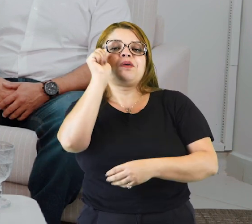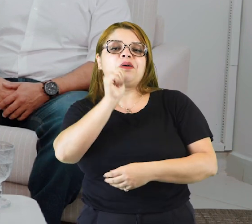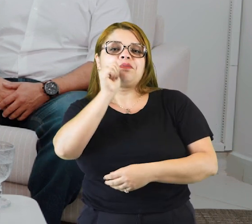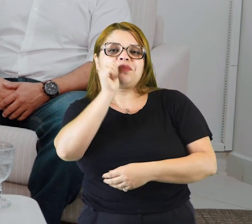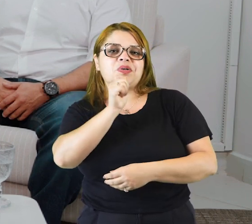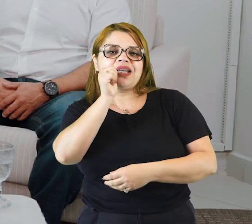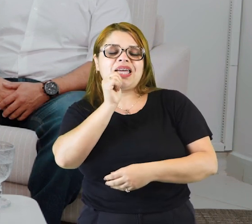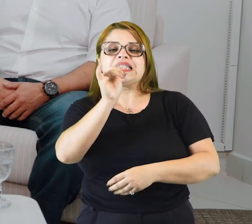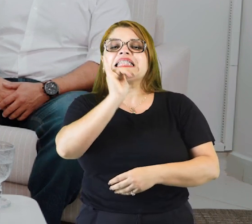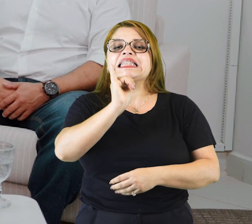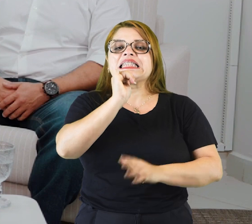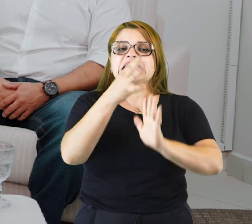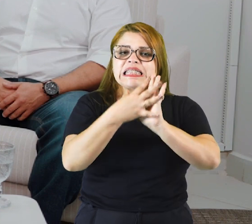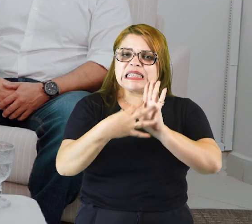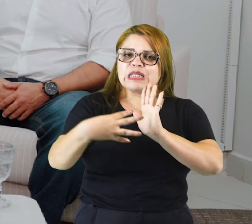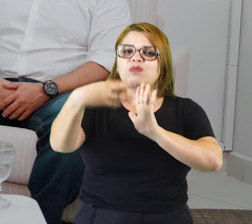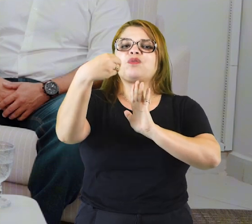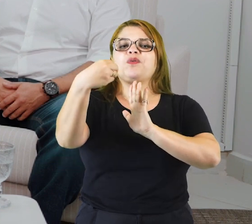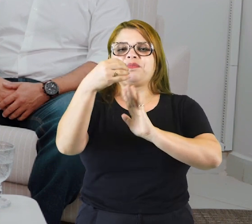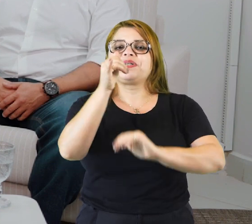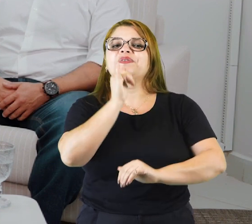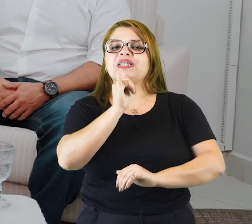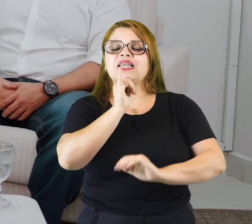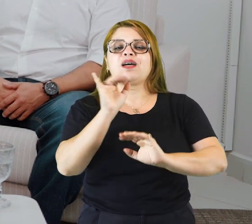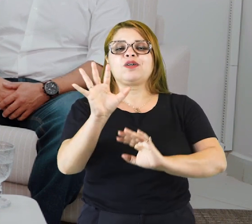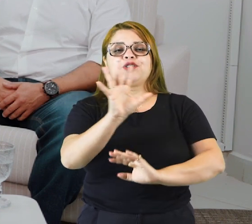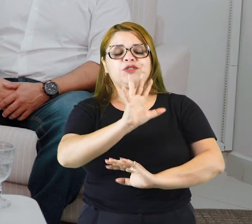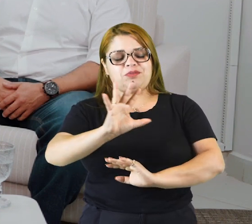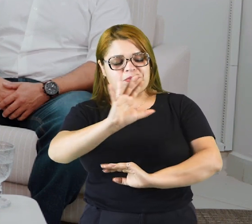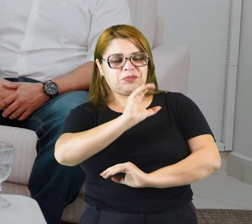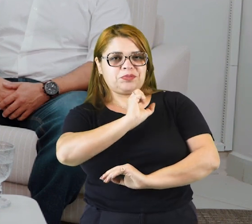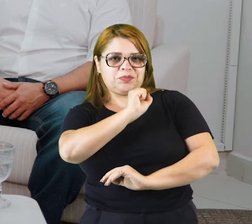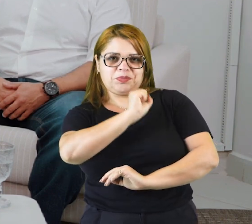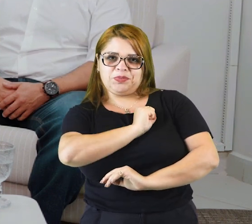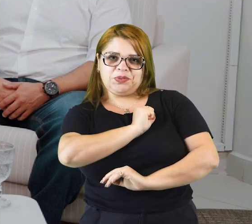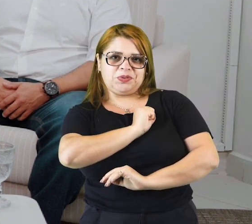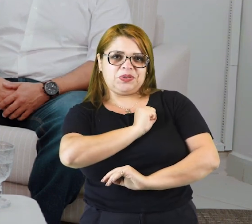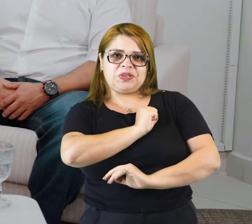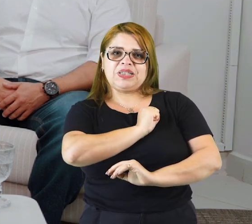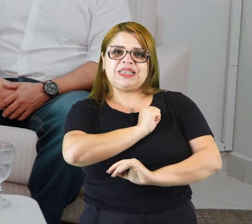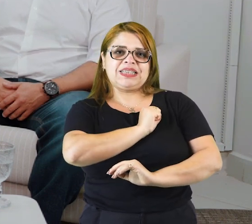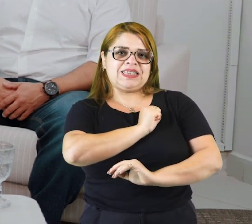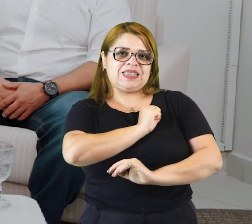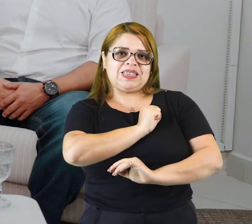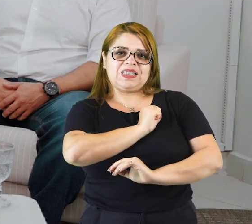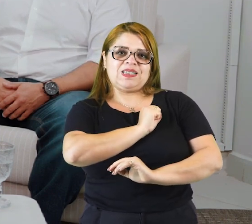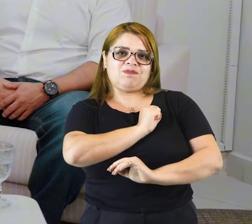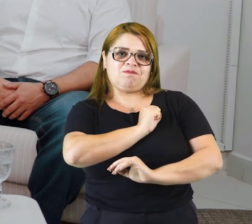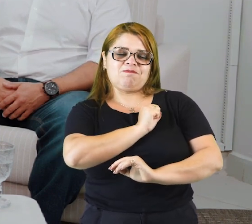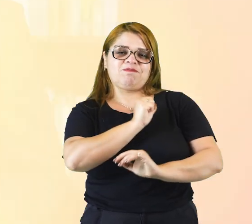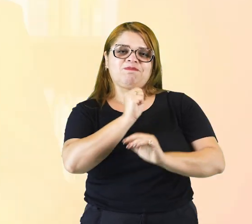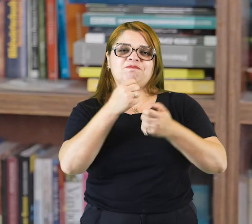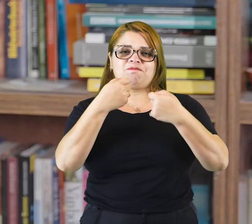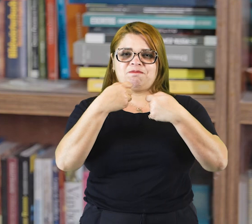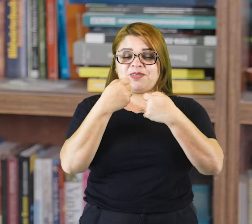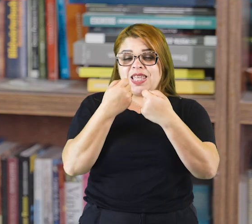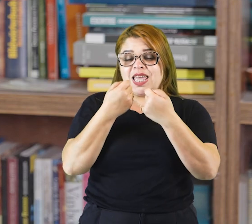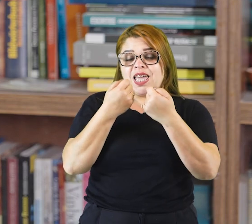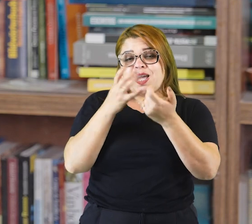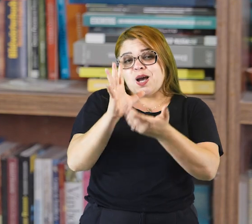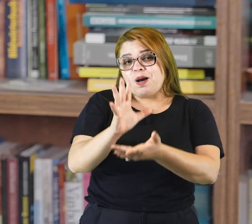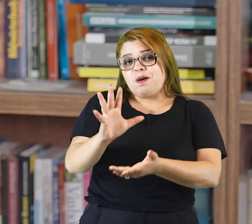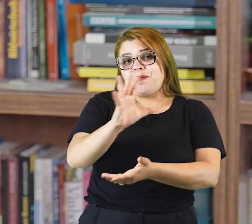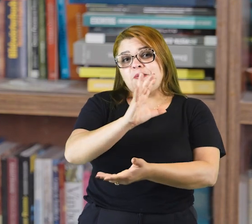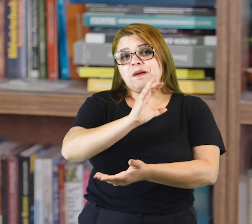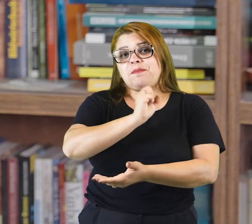mulher, como um exemplo a ser seguido. Te amo demais. Sem você, eu não seria ninguém. É o amor da